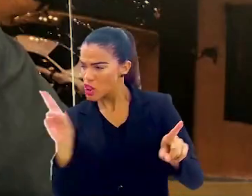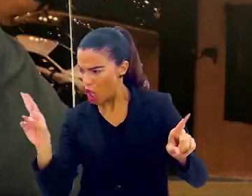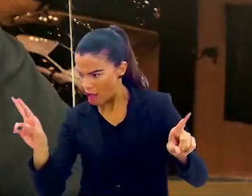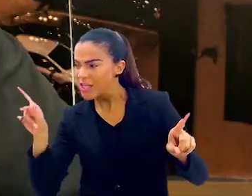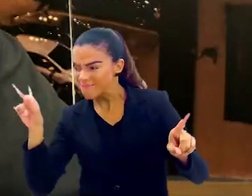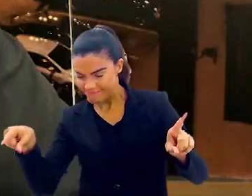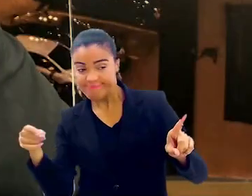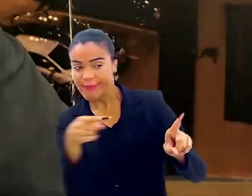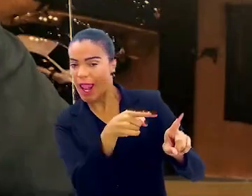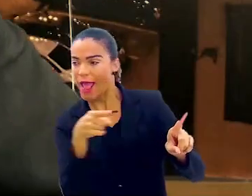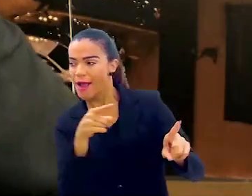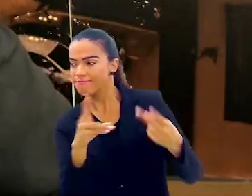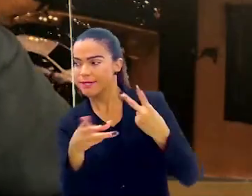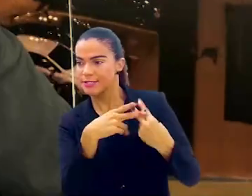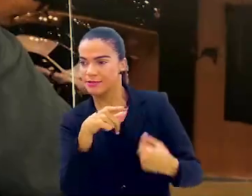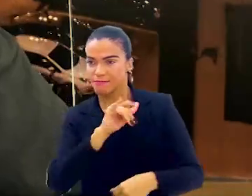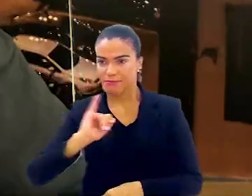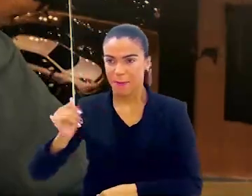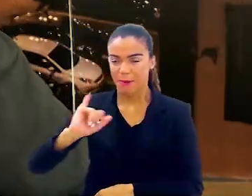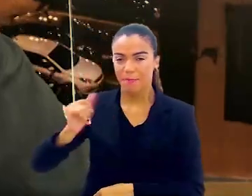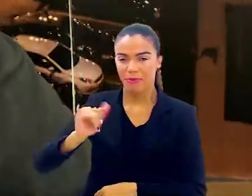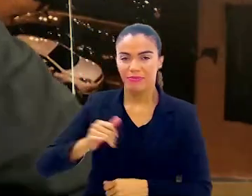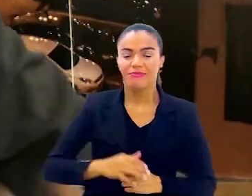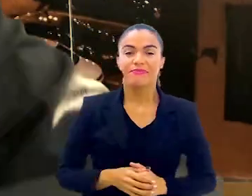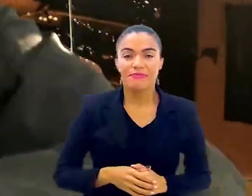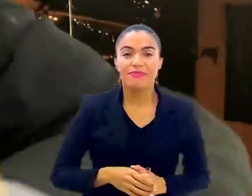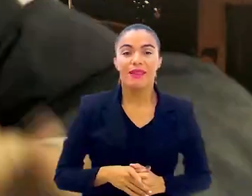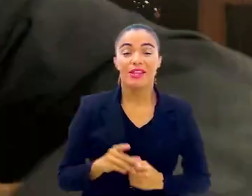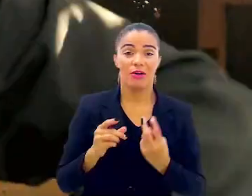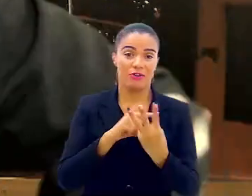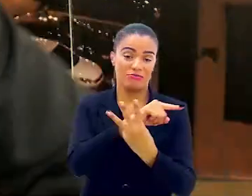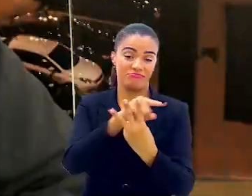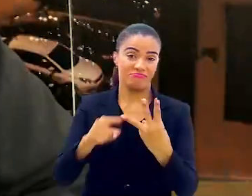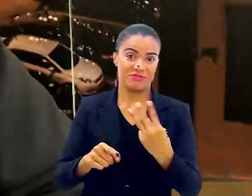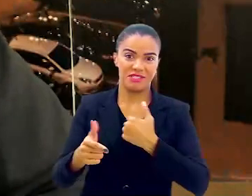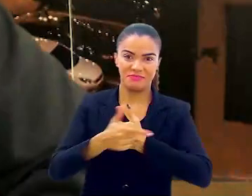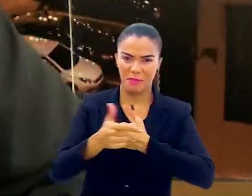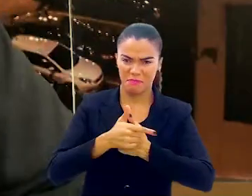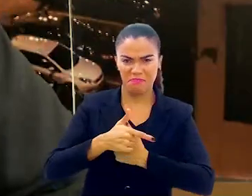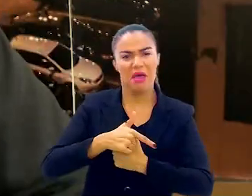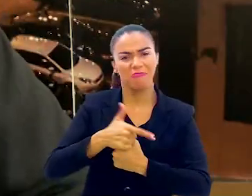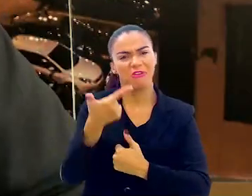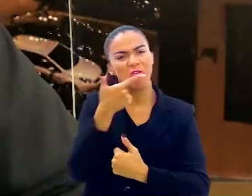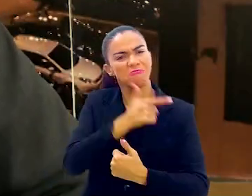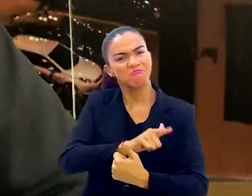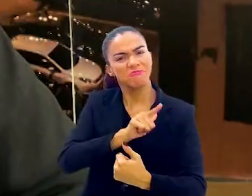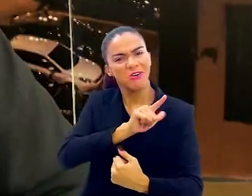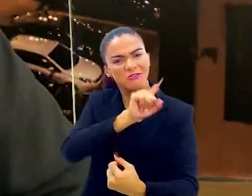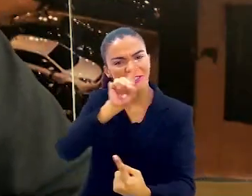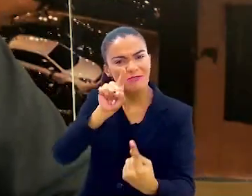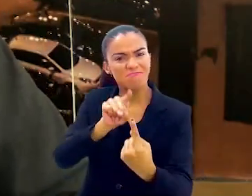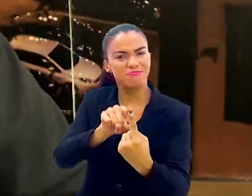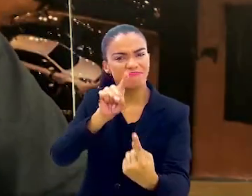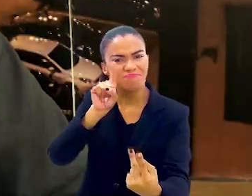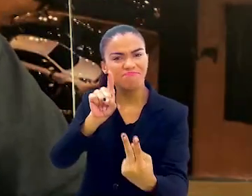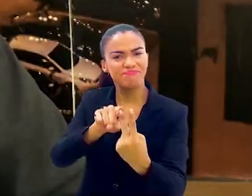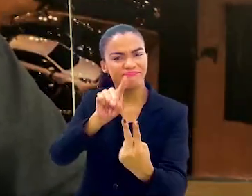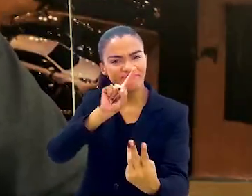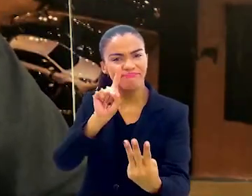eventualmente estivesse, desde que eu tivesse conhecimento. Então, foram as 3 tarefas que eu cumpri na